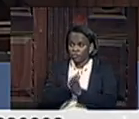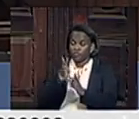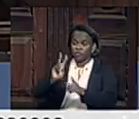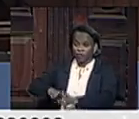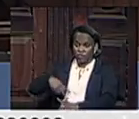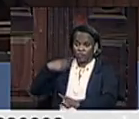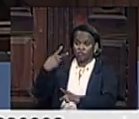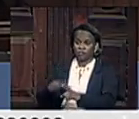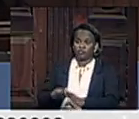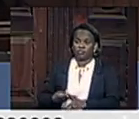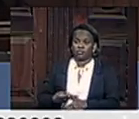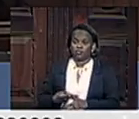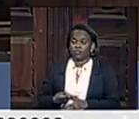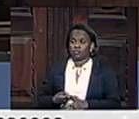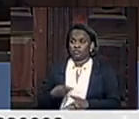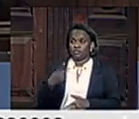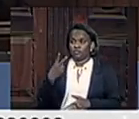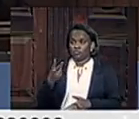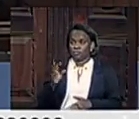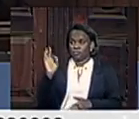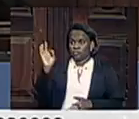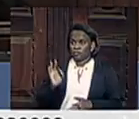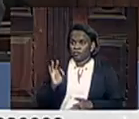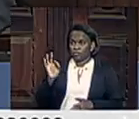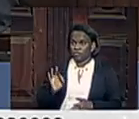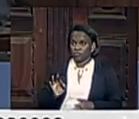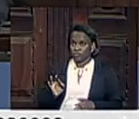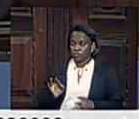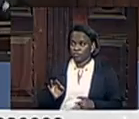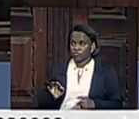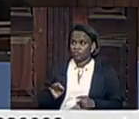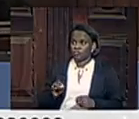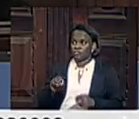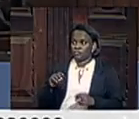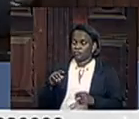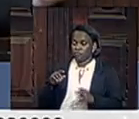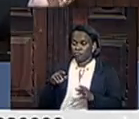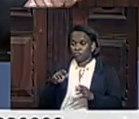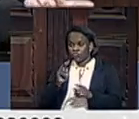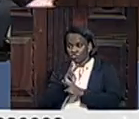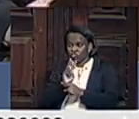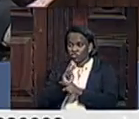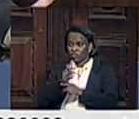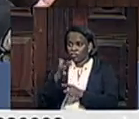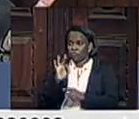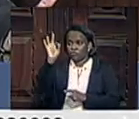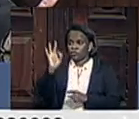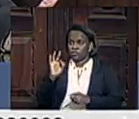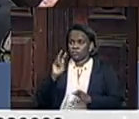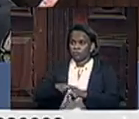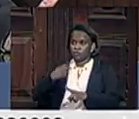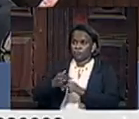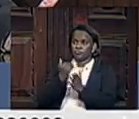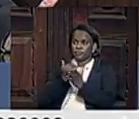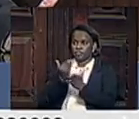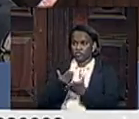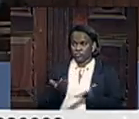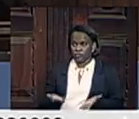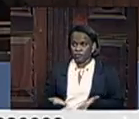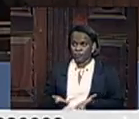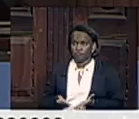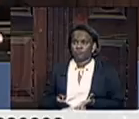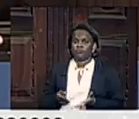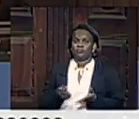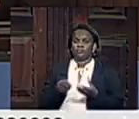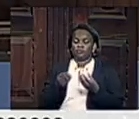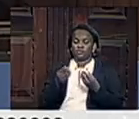aumenta em 2 pontos percentuais em cima de 30%, é quase 10% de aumento. O que